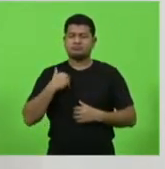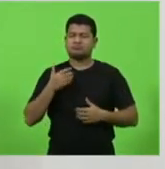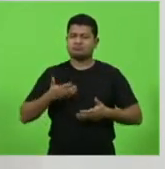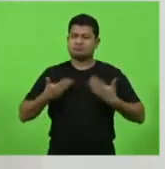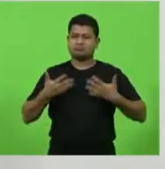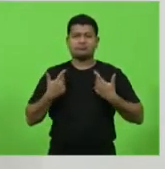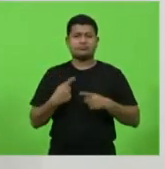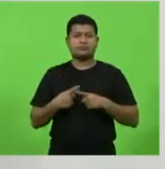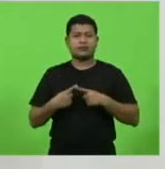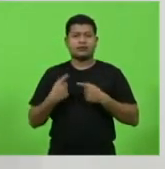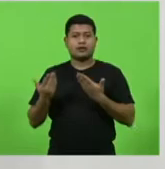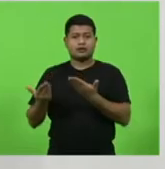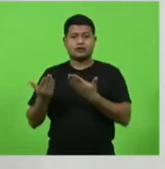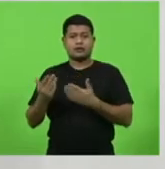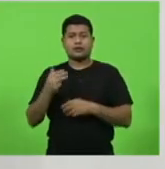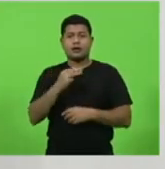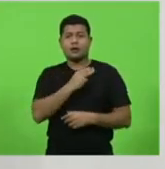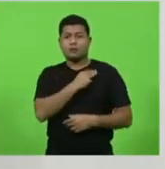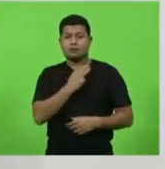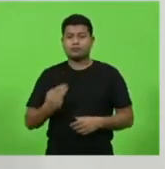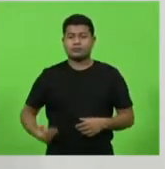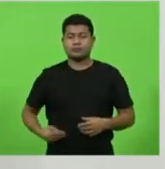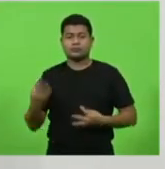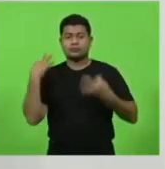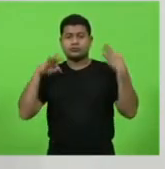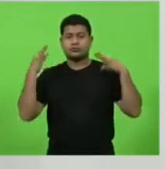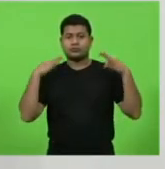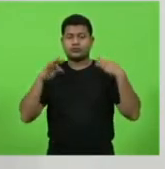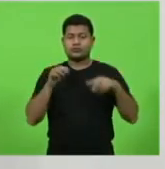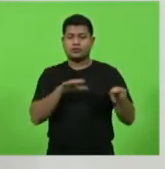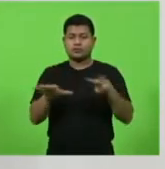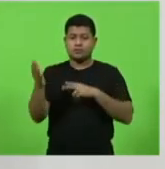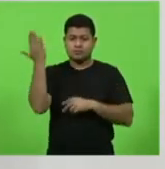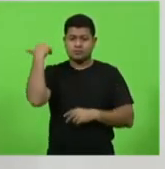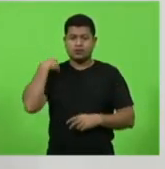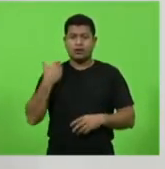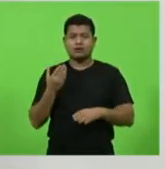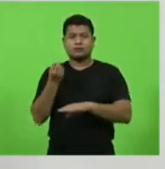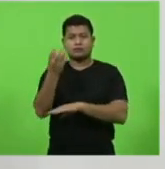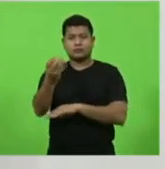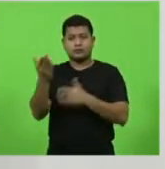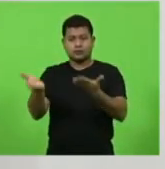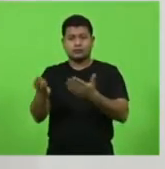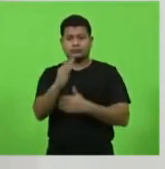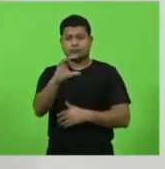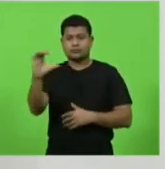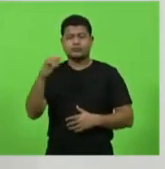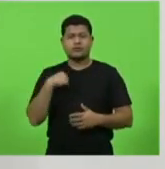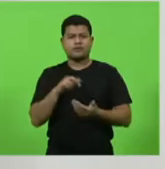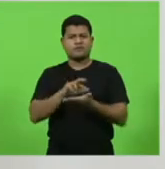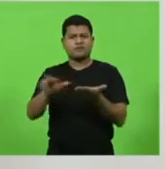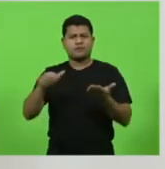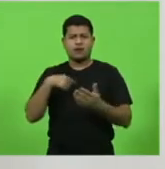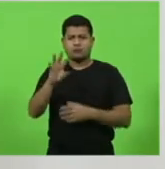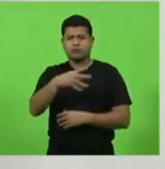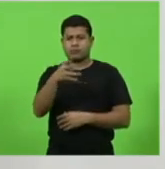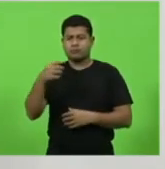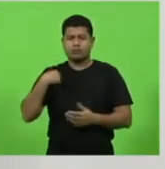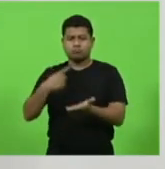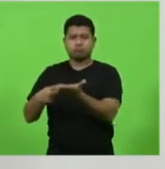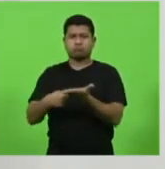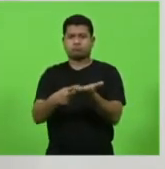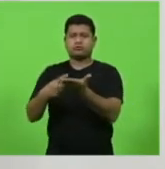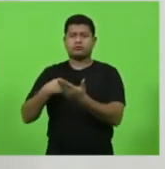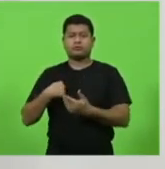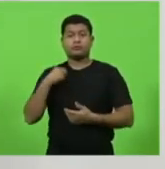na semana passada, andou por lá, com vários agendamentos, e a gente quer ver aquilo ali. Daí eu disse,